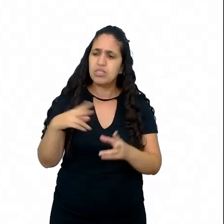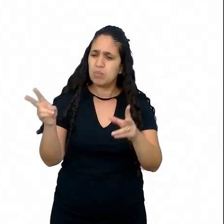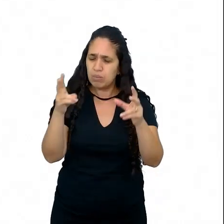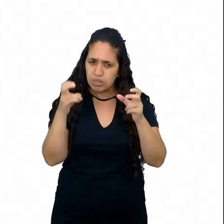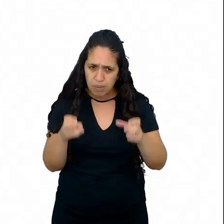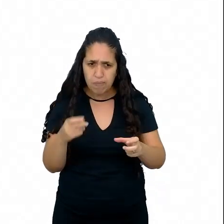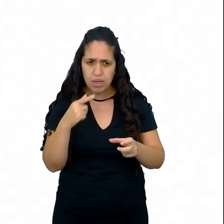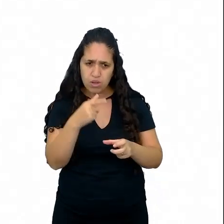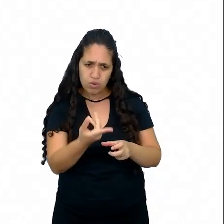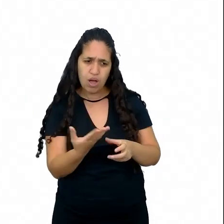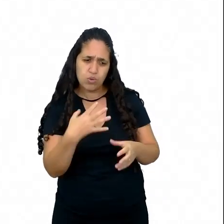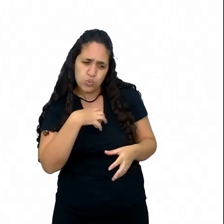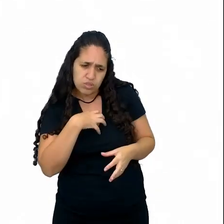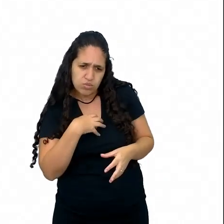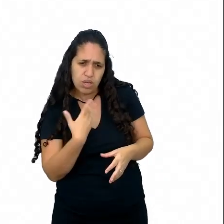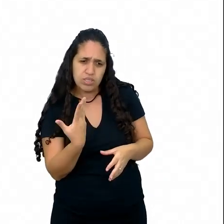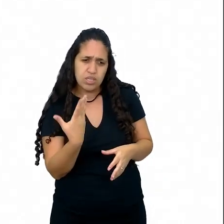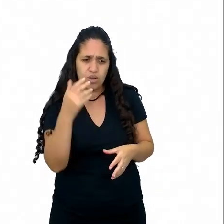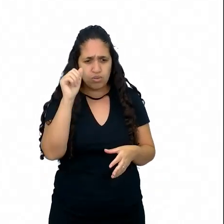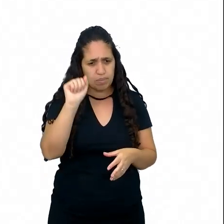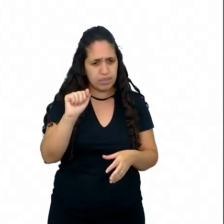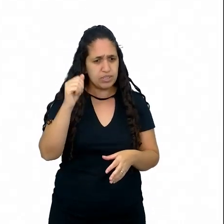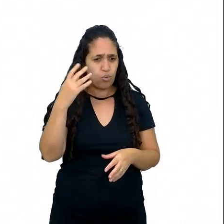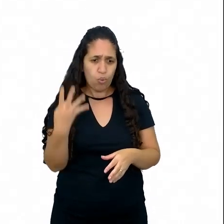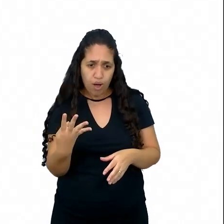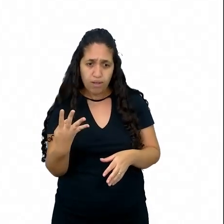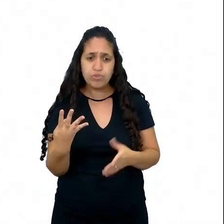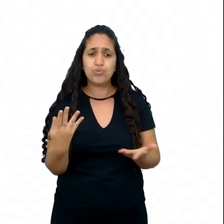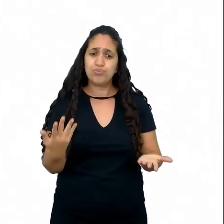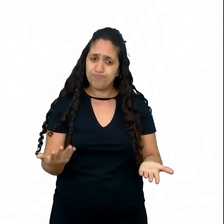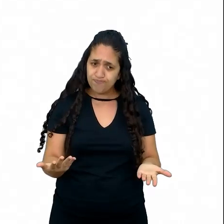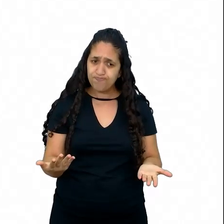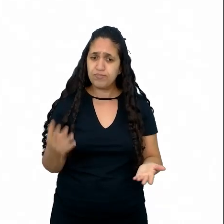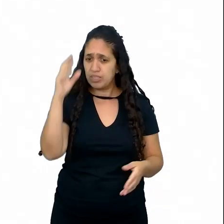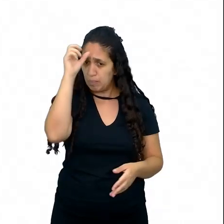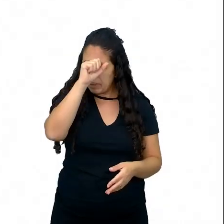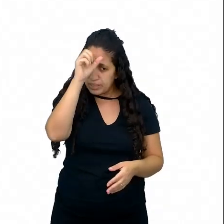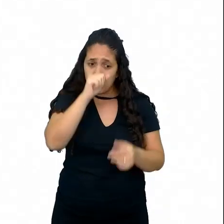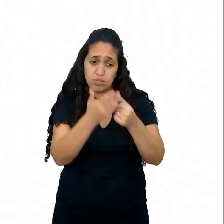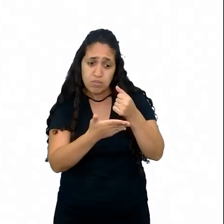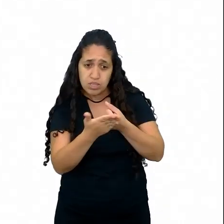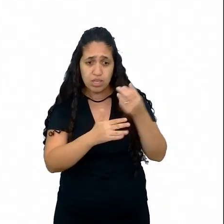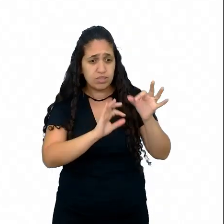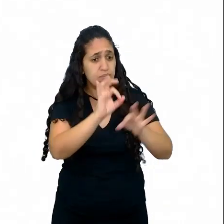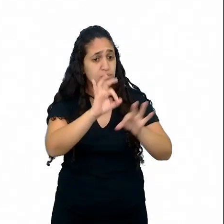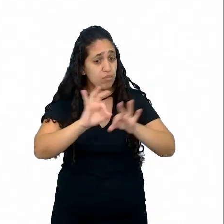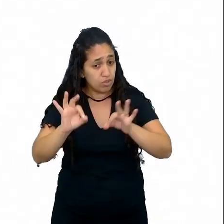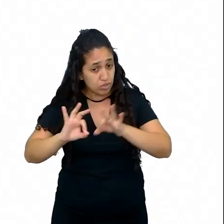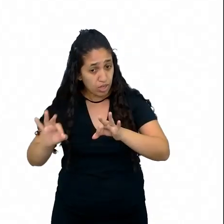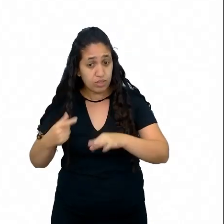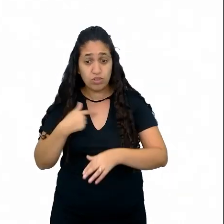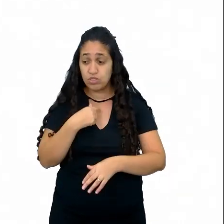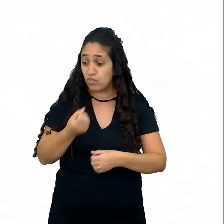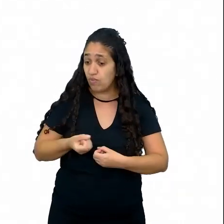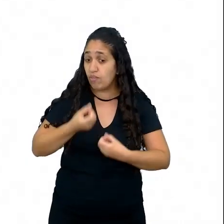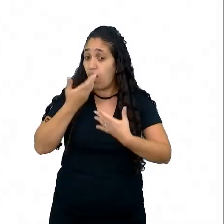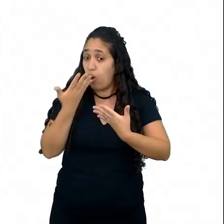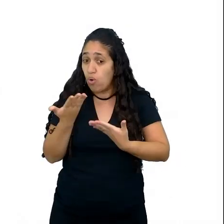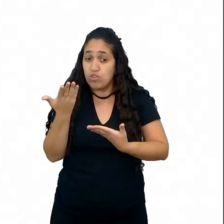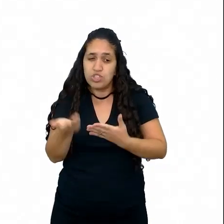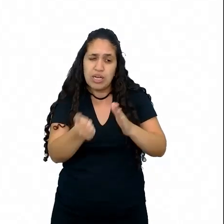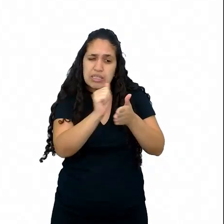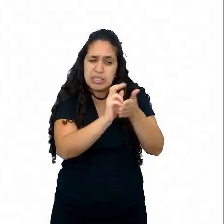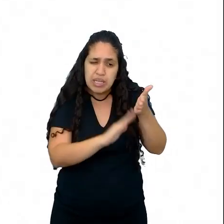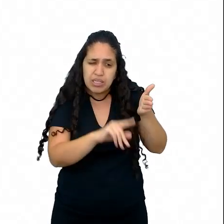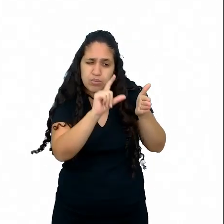da situação de aprendizagem 4, que nós propomos a aprendizagem baseada em projetos, assim que a gente falou dessas mini-lições, o que